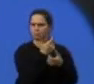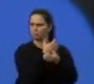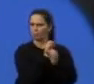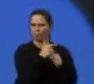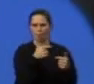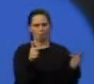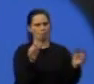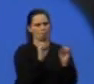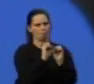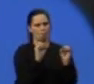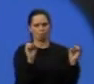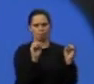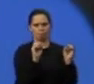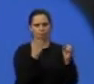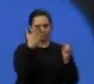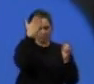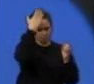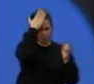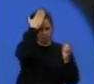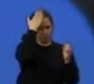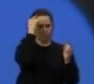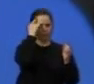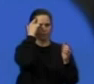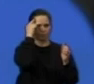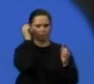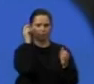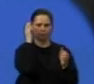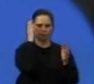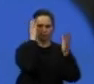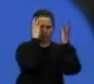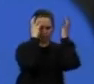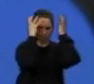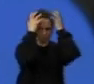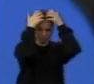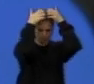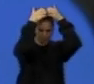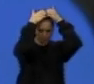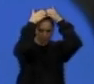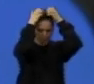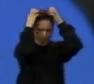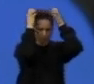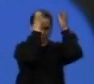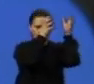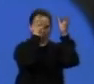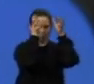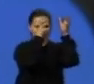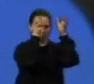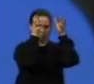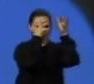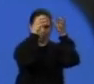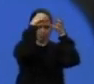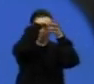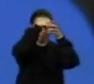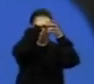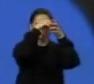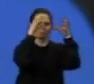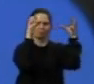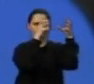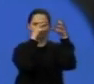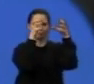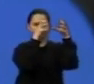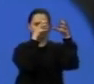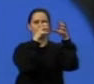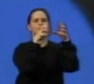aluno, porém, apenas o balançar dentro do cérebro, dentro da caixa craniana, é o